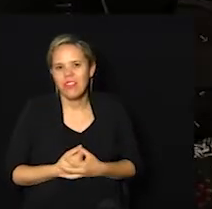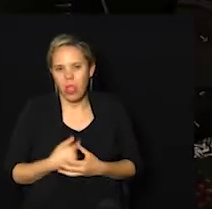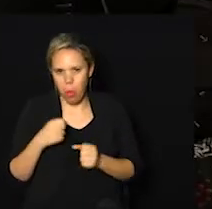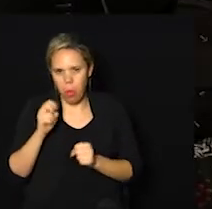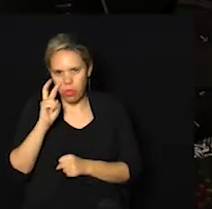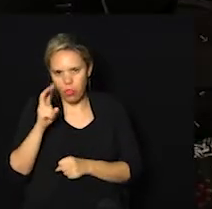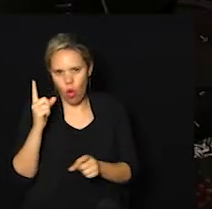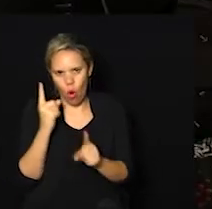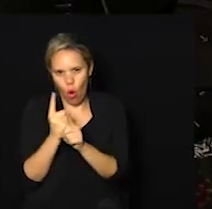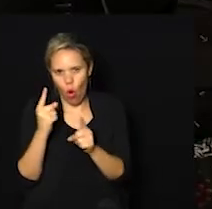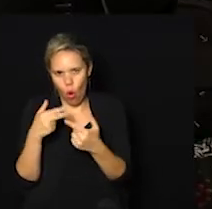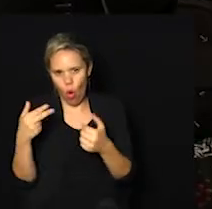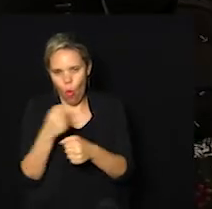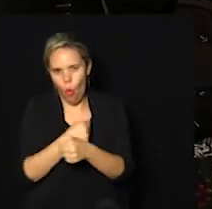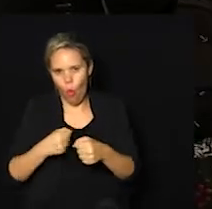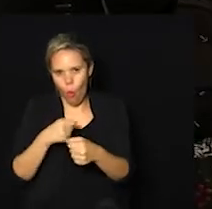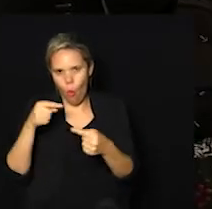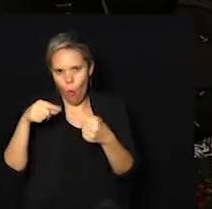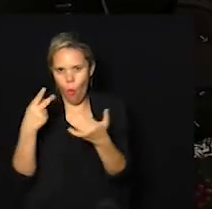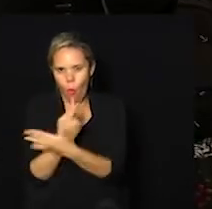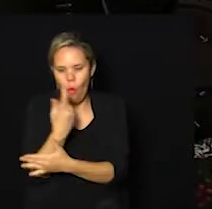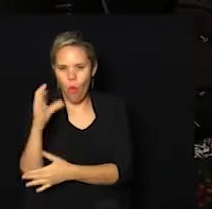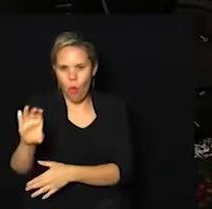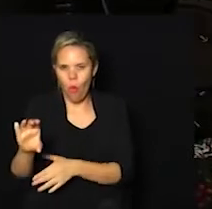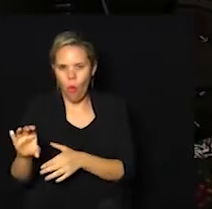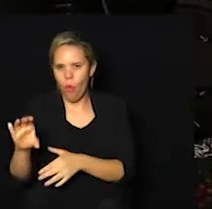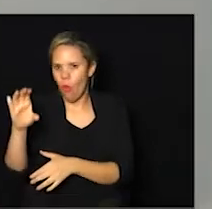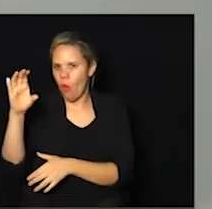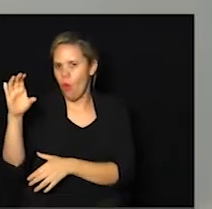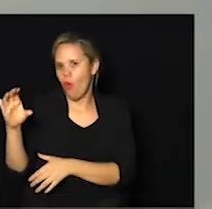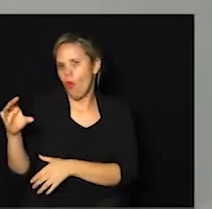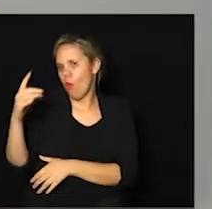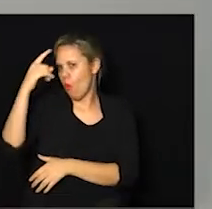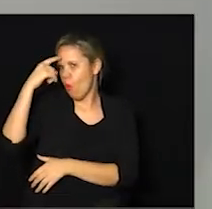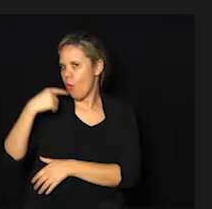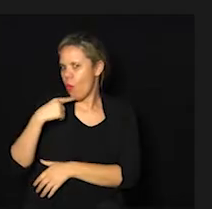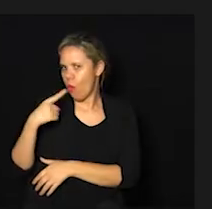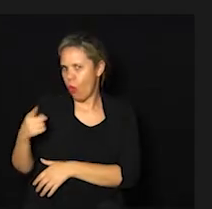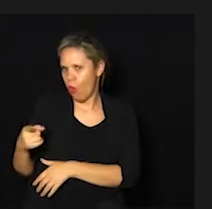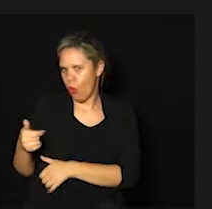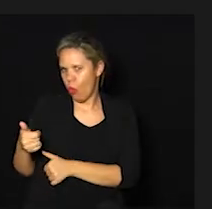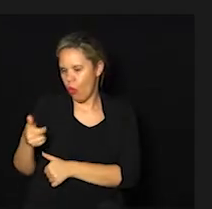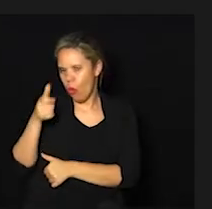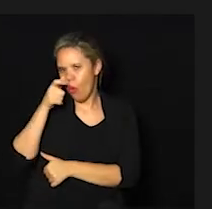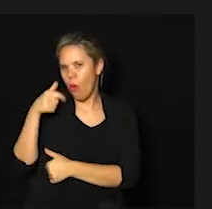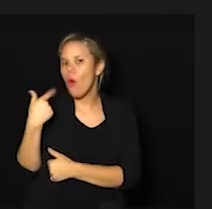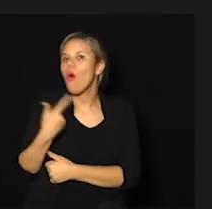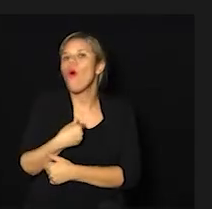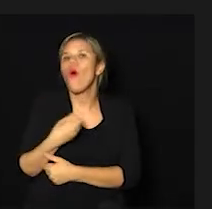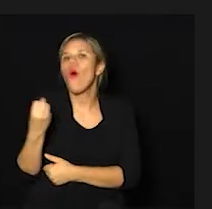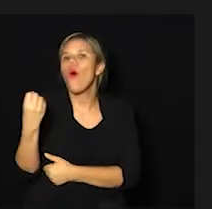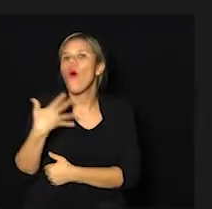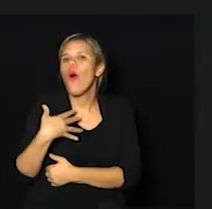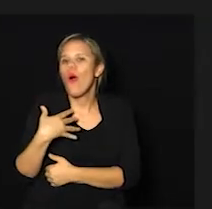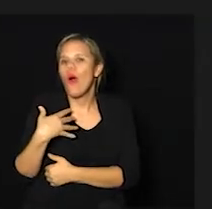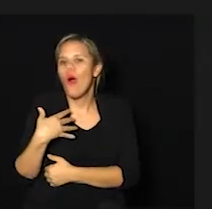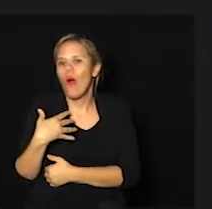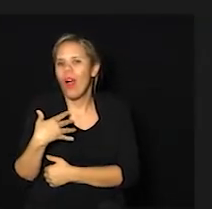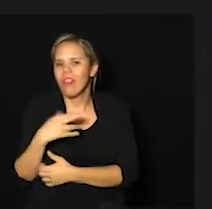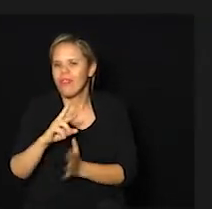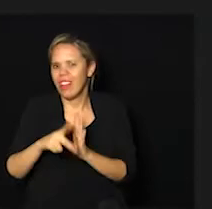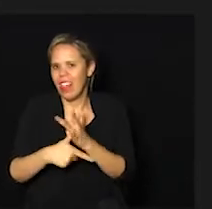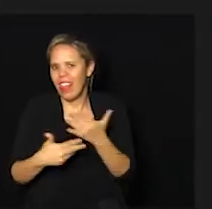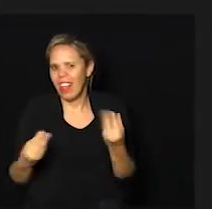Eu posso encontrar alguma receita sua que deu errado e você postou lá no perfil? Conta pra gente.